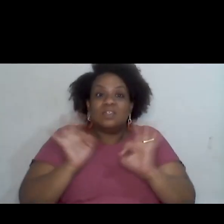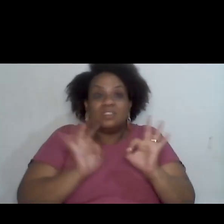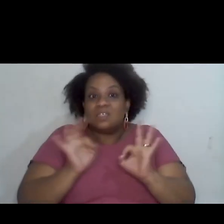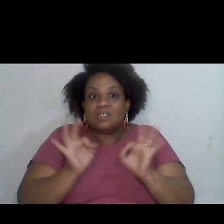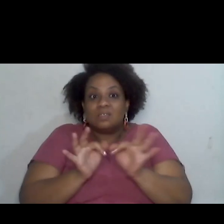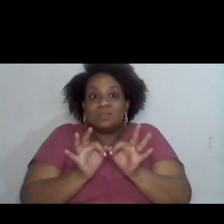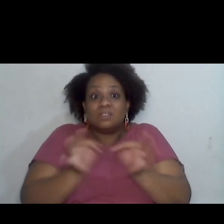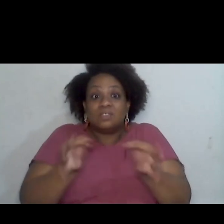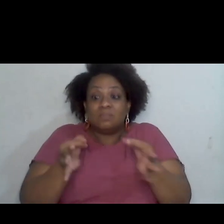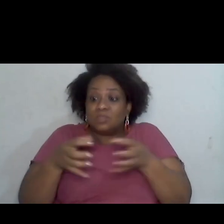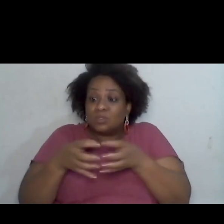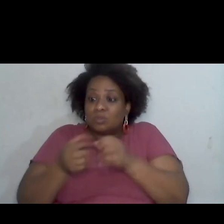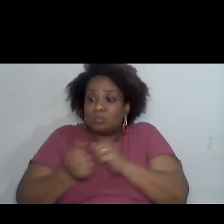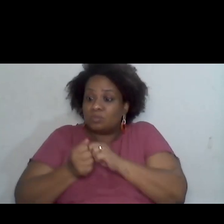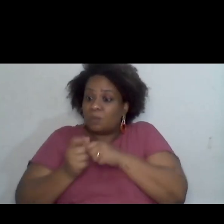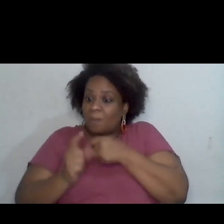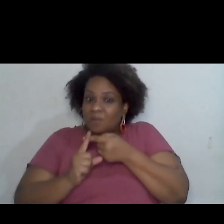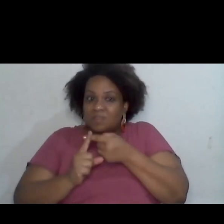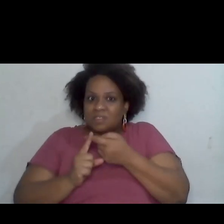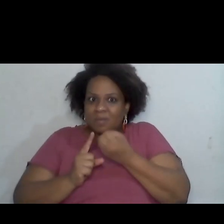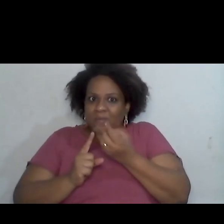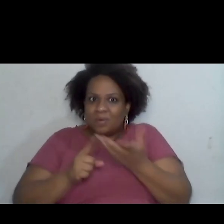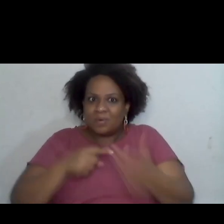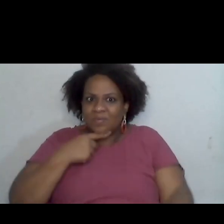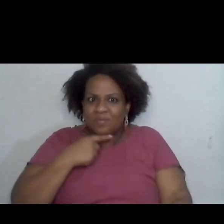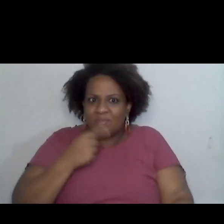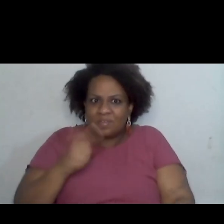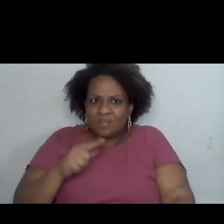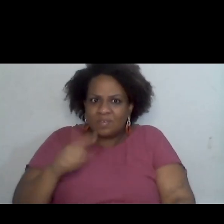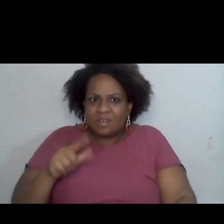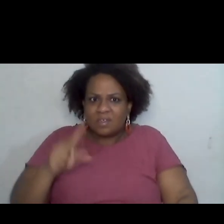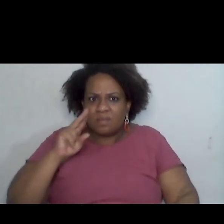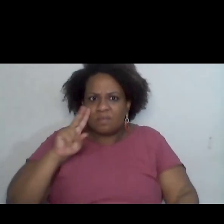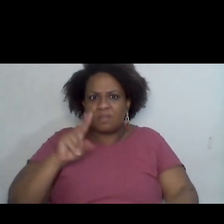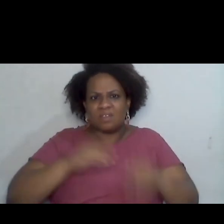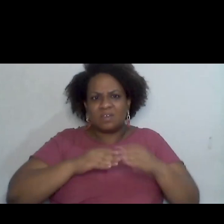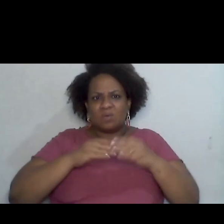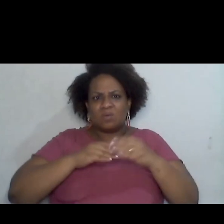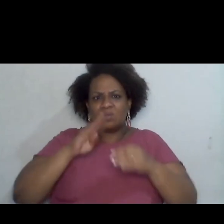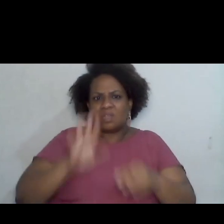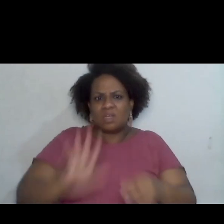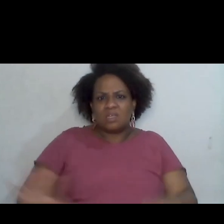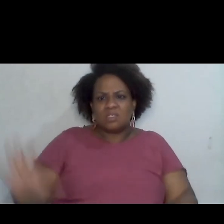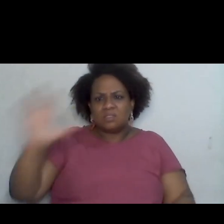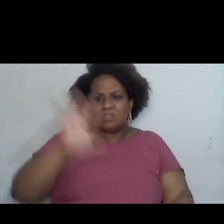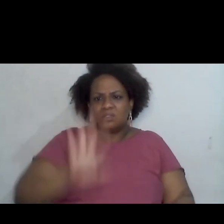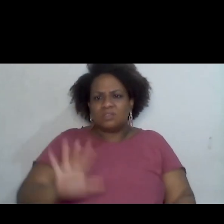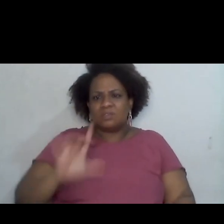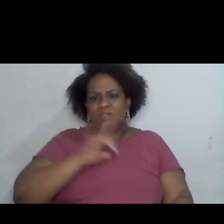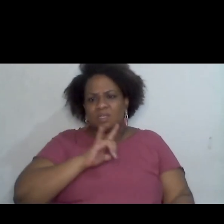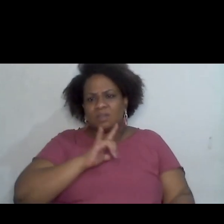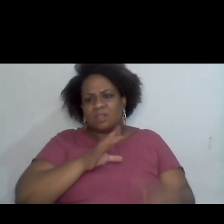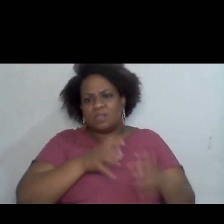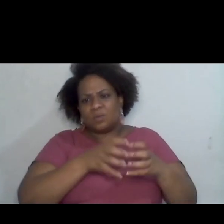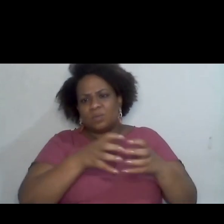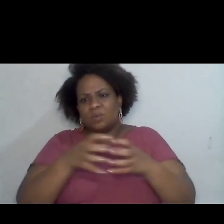construção coletiva e positiva. Quer ver um exemplo? A gente olha para o Congresso Nacional, tem a bancada da bala, a bancada do banco, a bancada do agrotóxico,